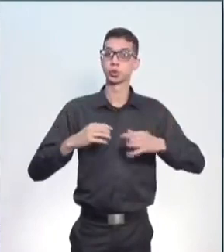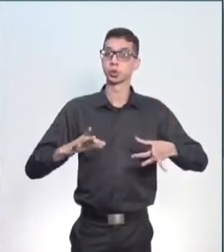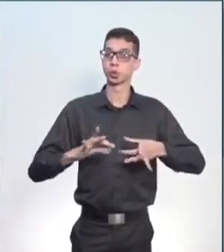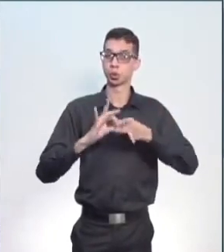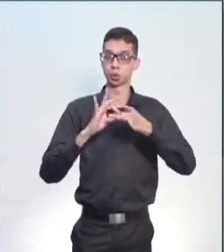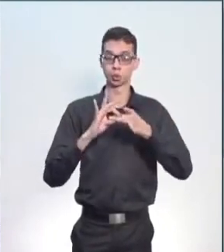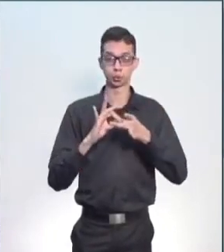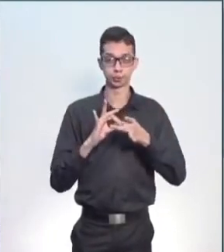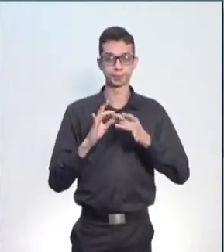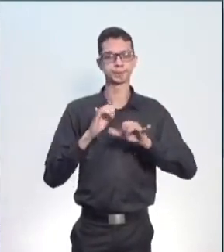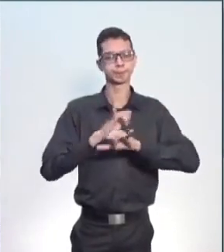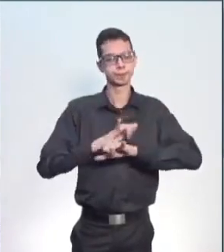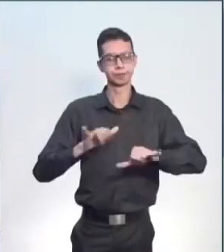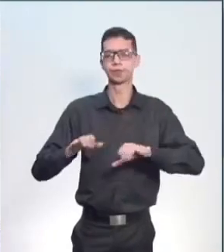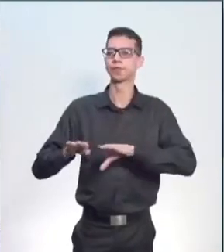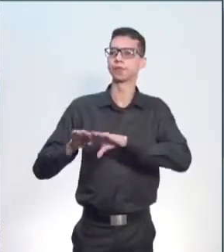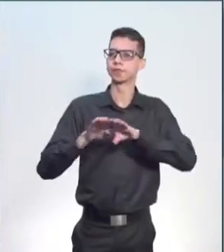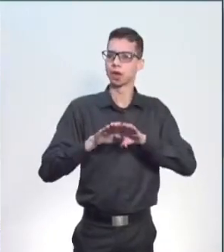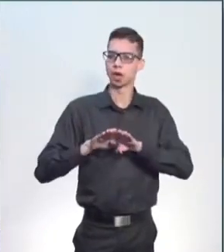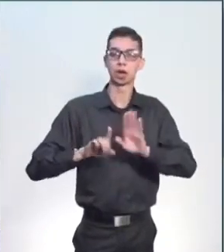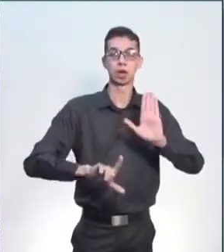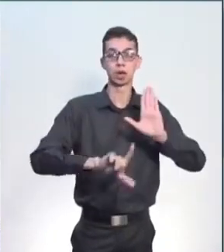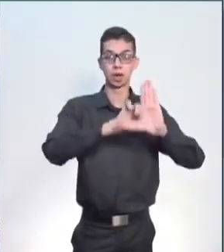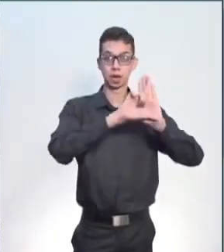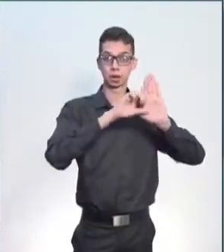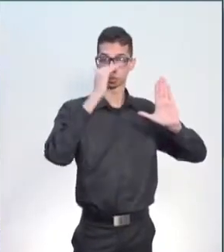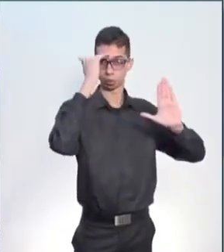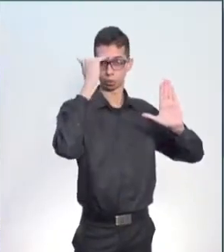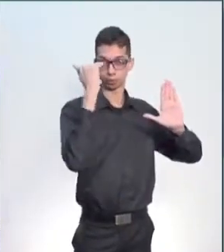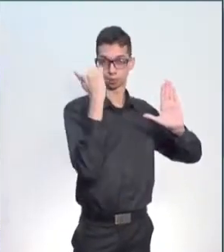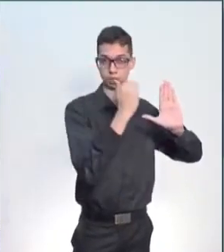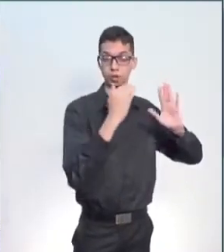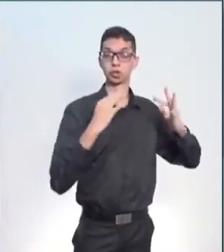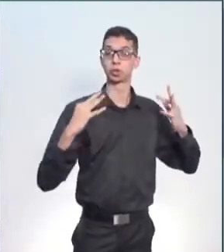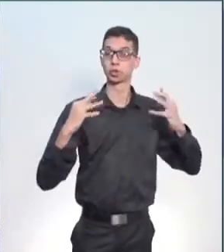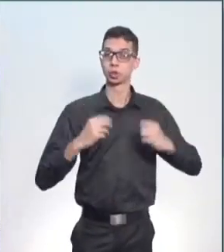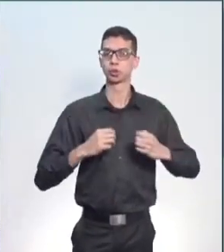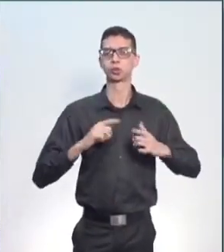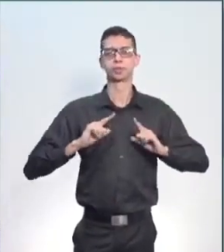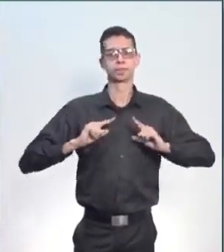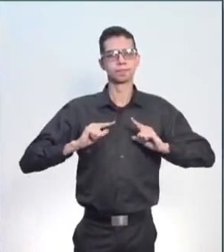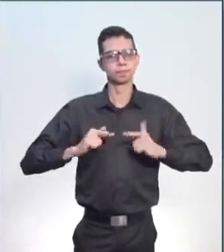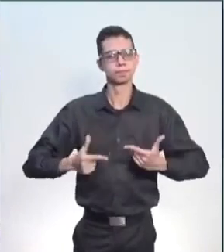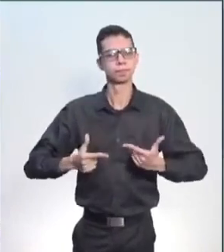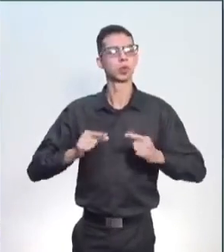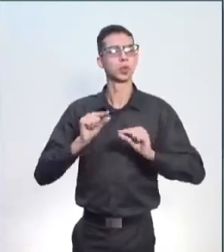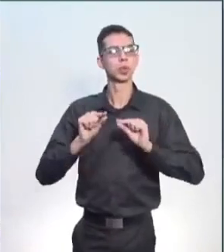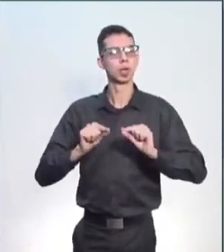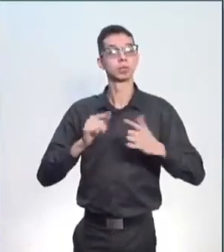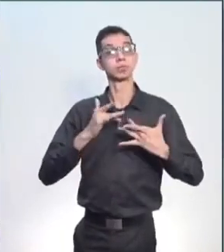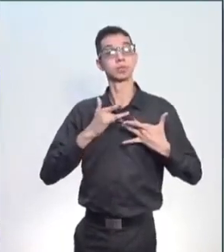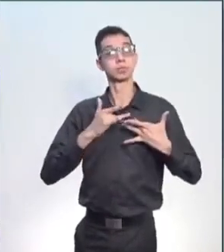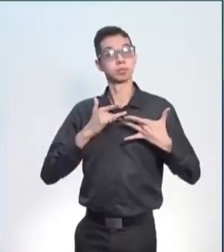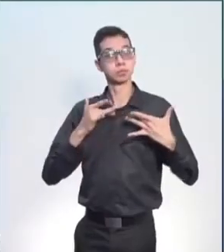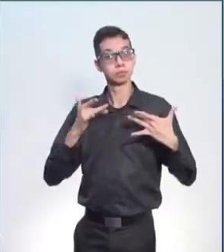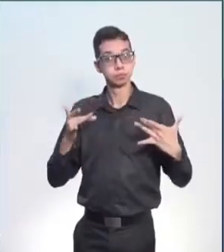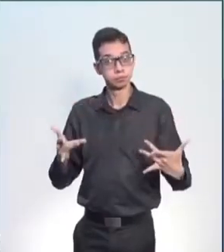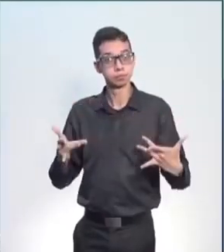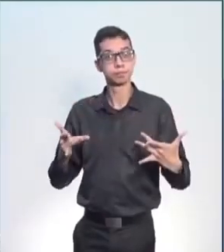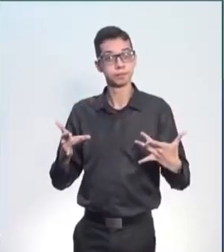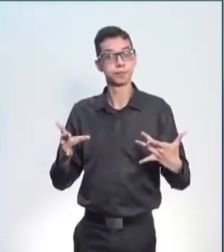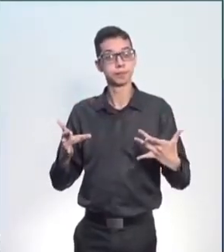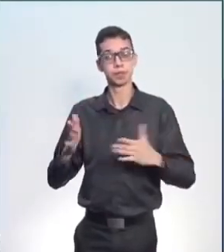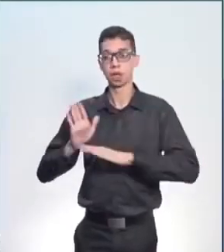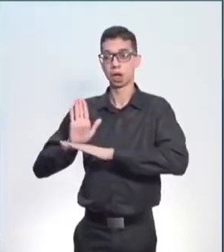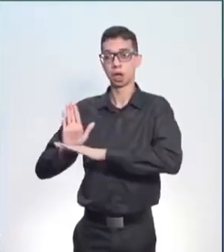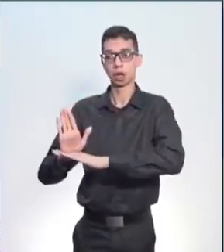mesma lei, que todos têm uma atitude, uma ação solidária para o bem comum. Né?